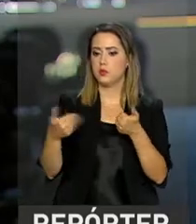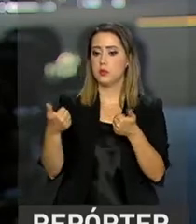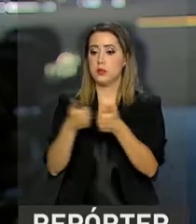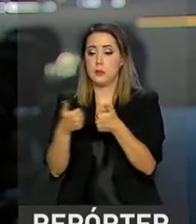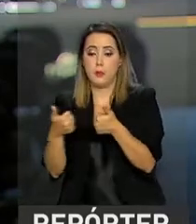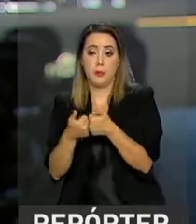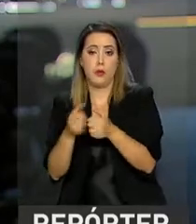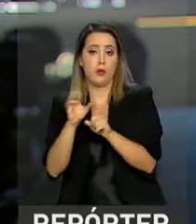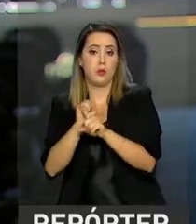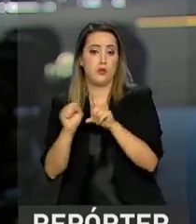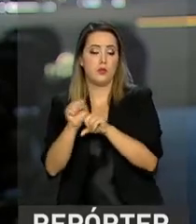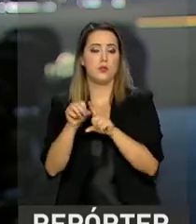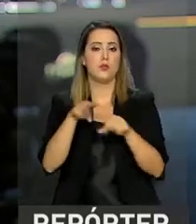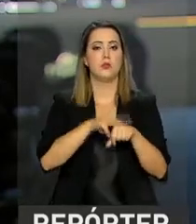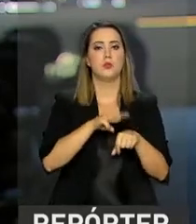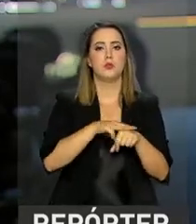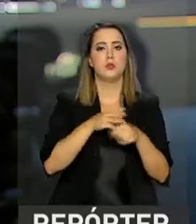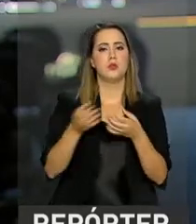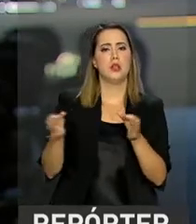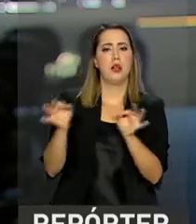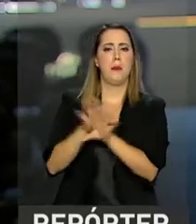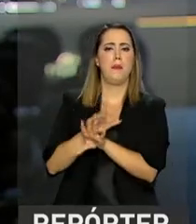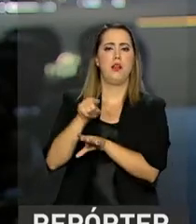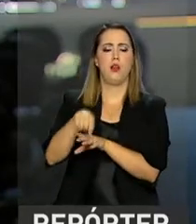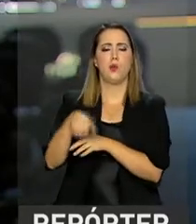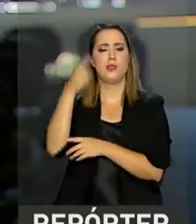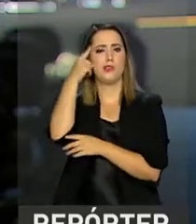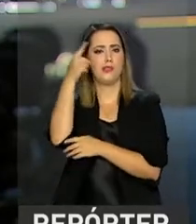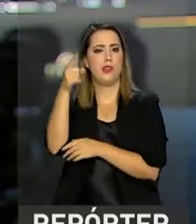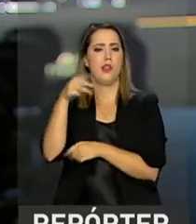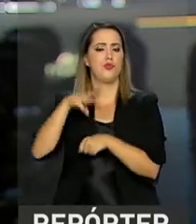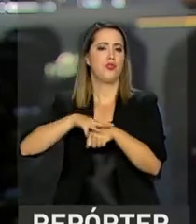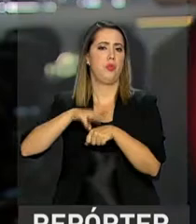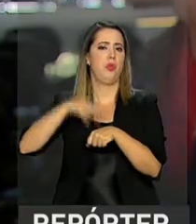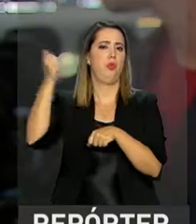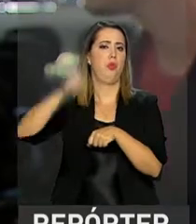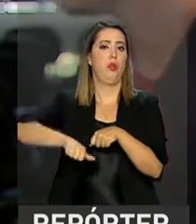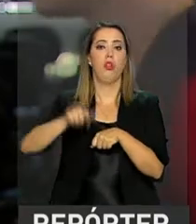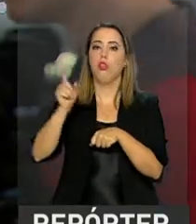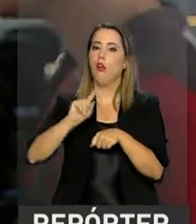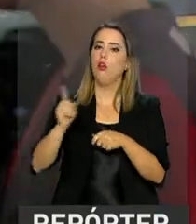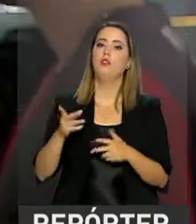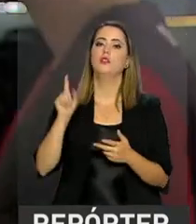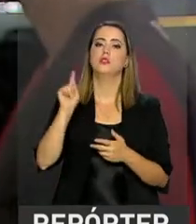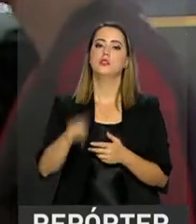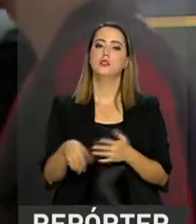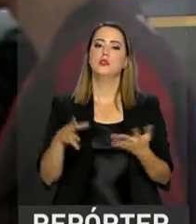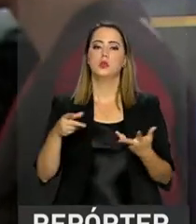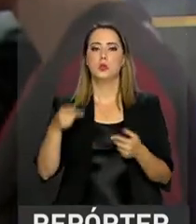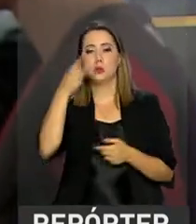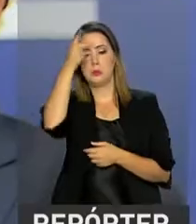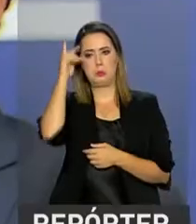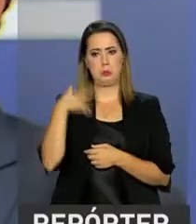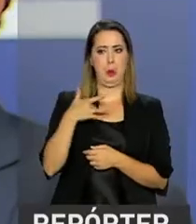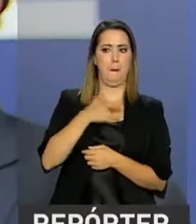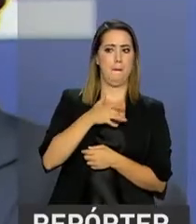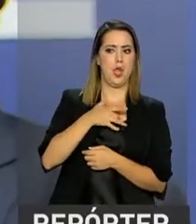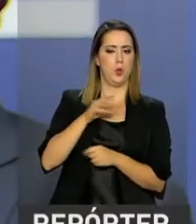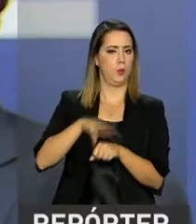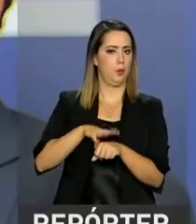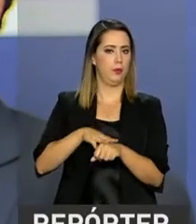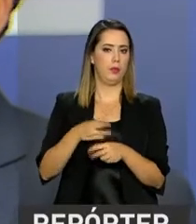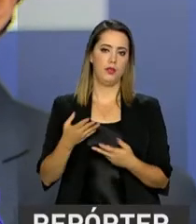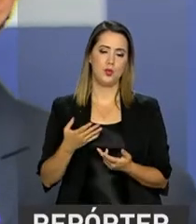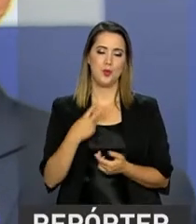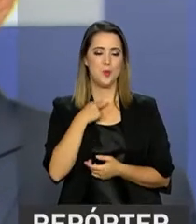sociedade pra acabar com essa imagem que a matemática é um bicho papão é e tudo isso que faz com que as pessoas tenham medo o ministro da